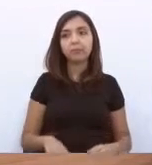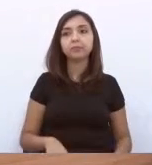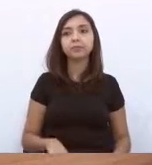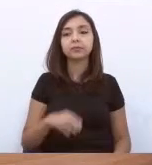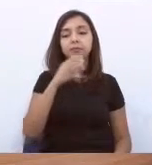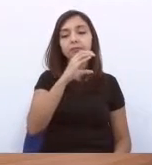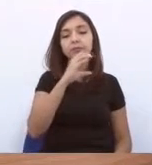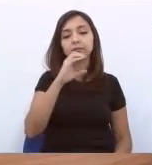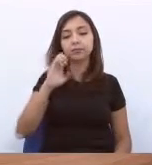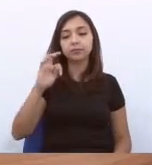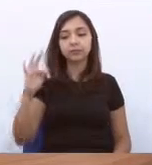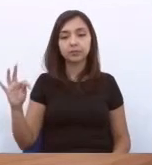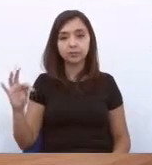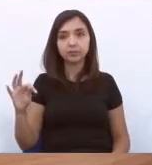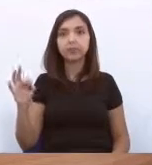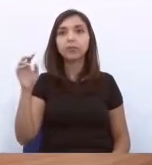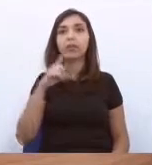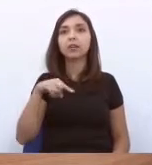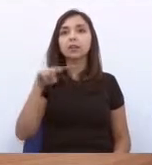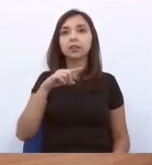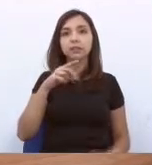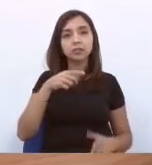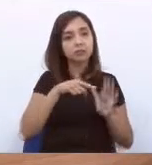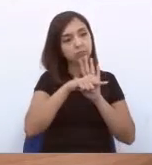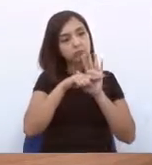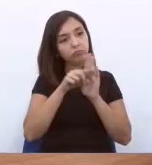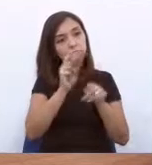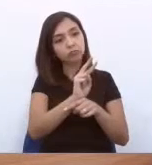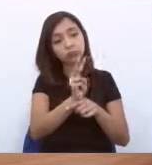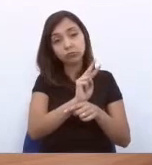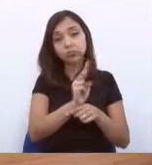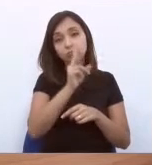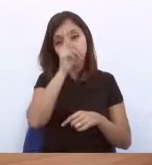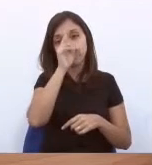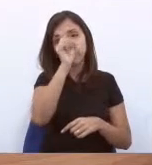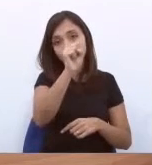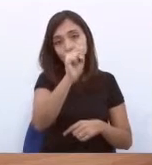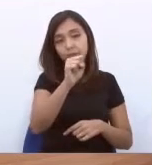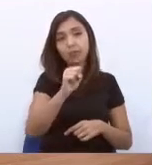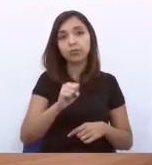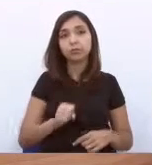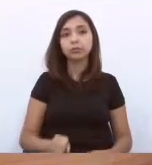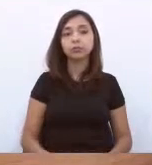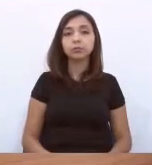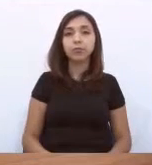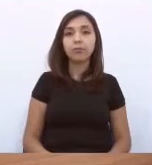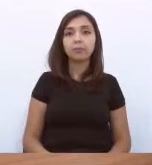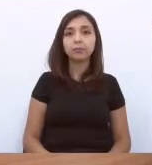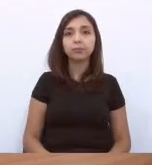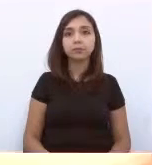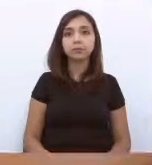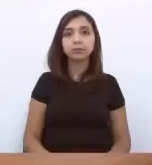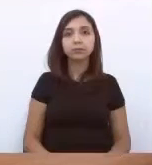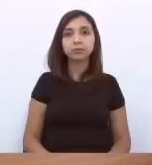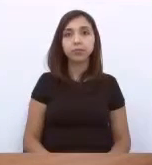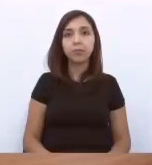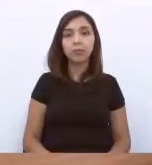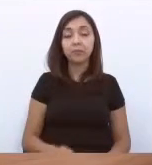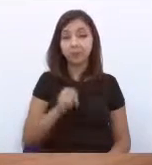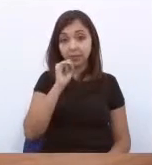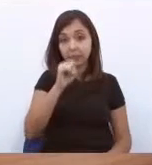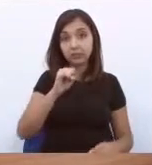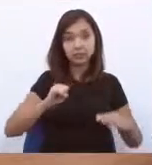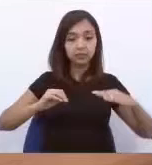STT, ela faz uma rigorosa fiscalização nessa questão da acessibilidade. Então, se a